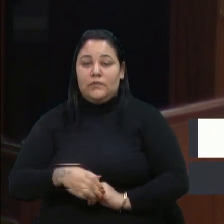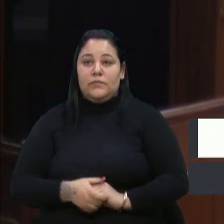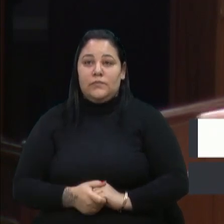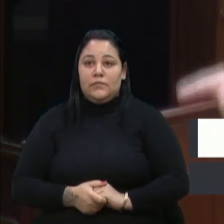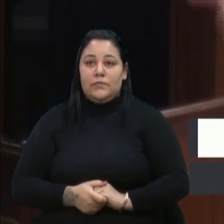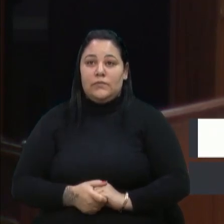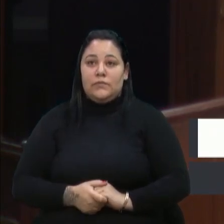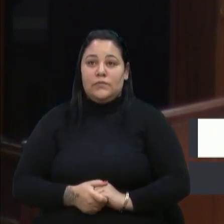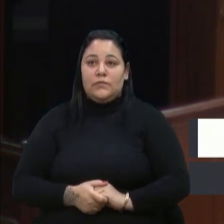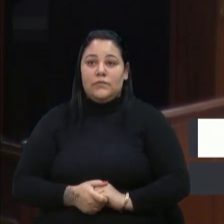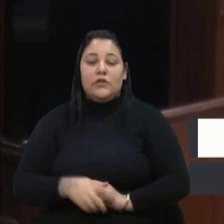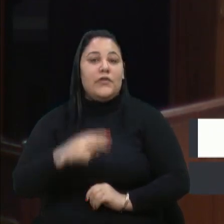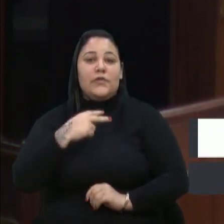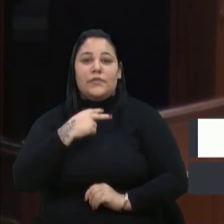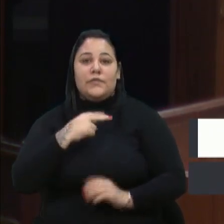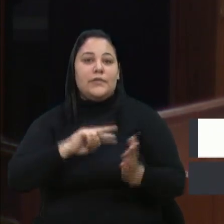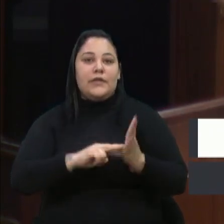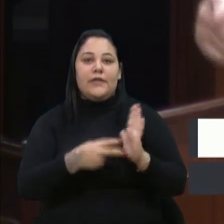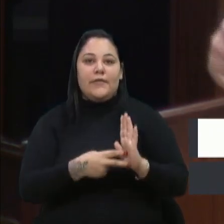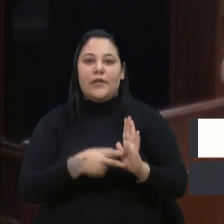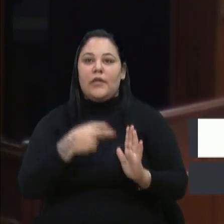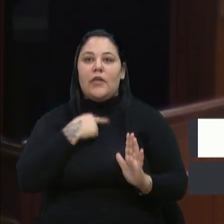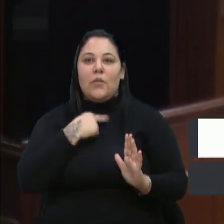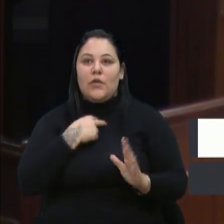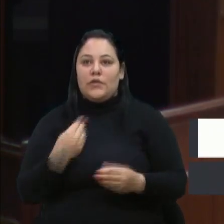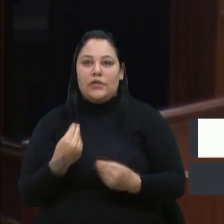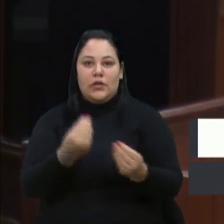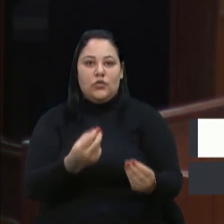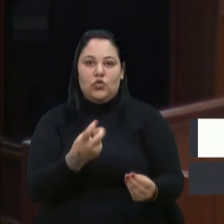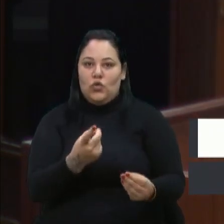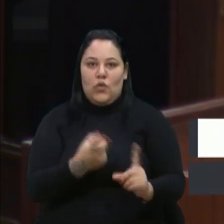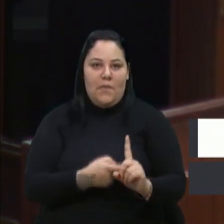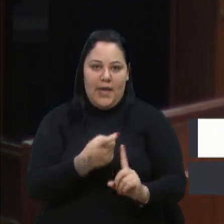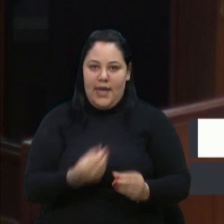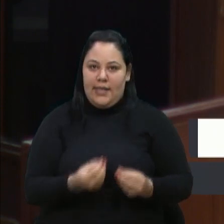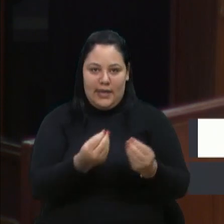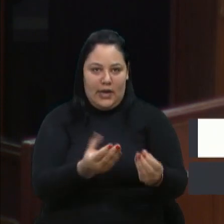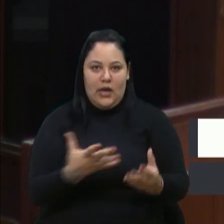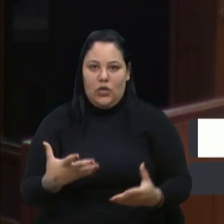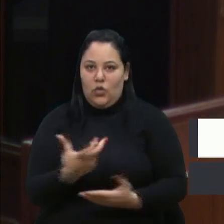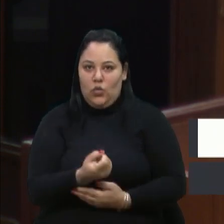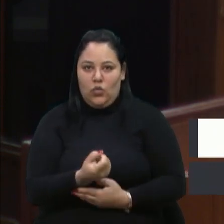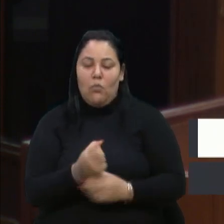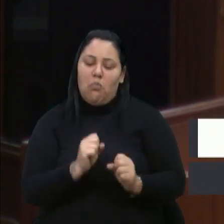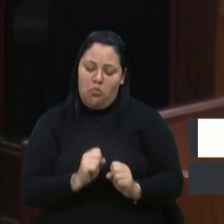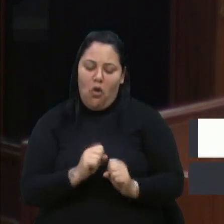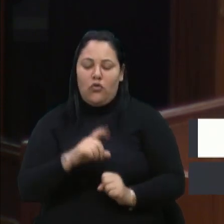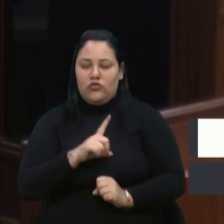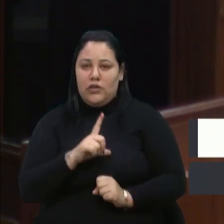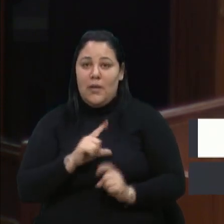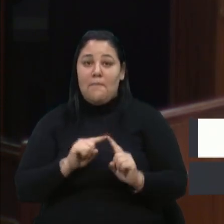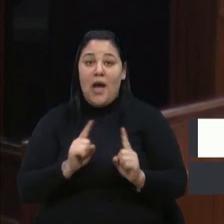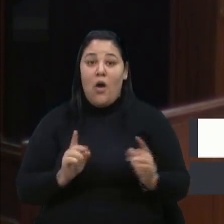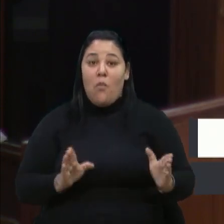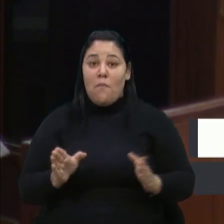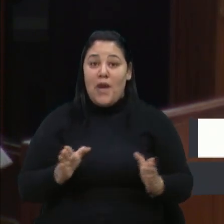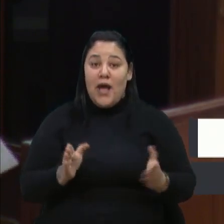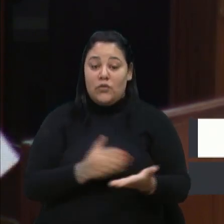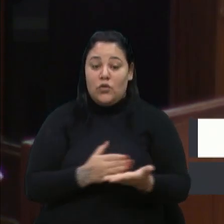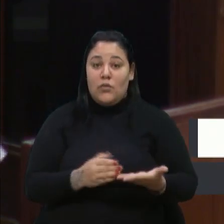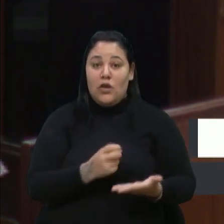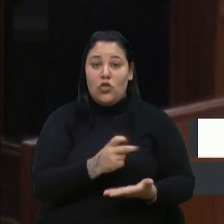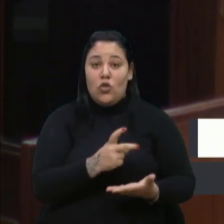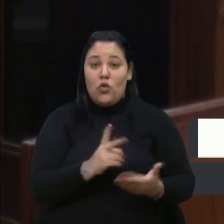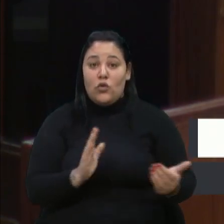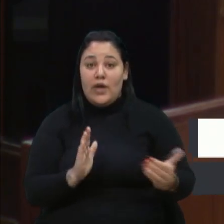quer dizer que a gente não possa ter tudo isso entregue nos 12 meses, pode ter. Só que o prazo começa a correr de 12 meses a partir